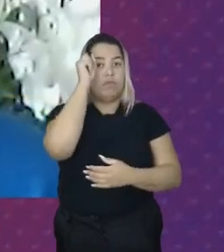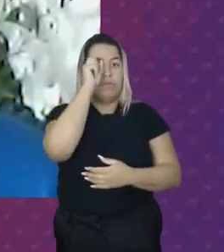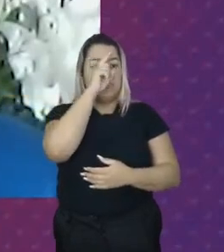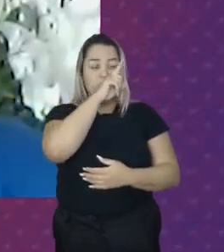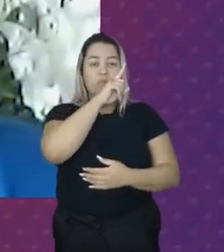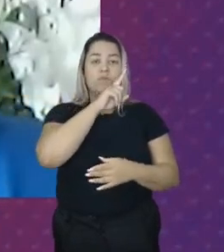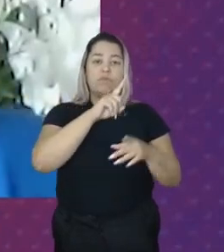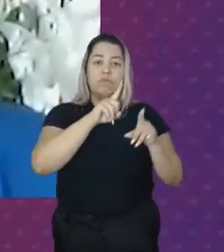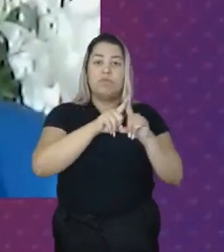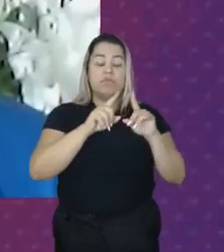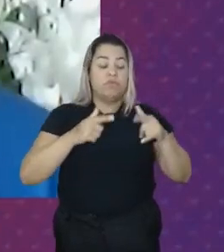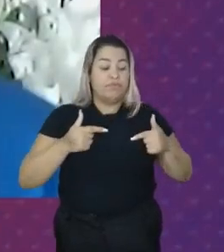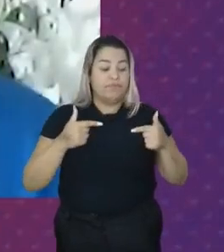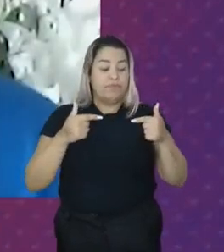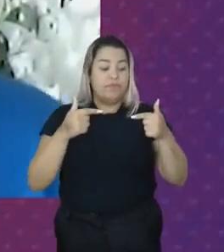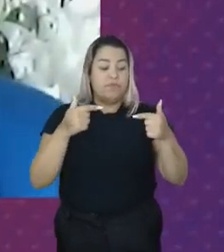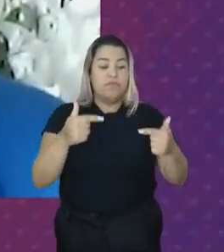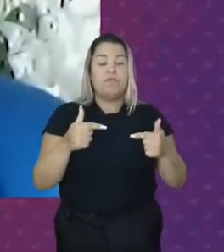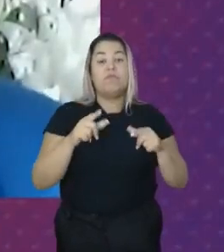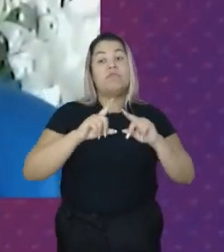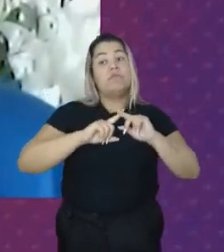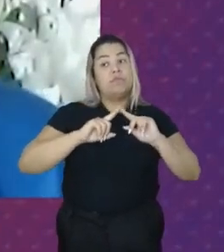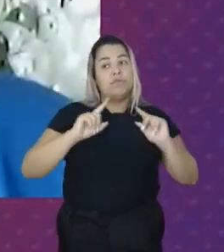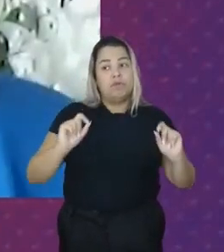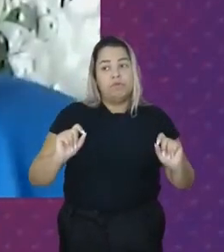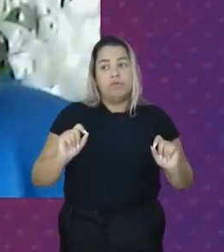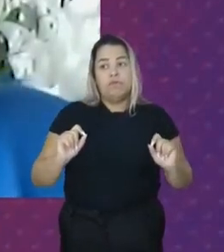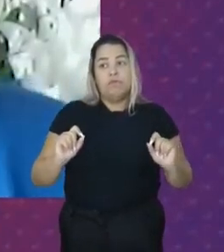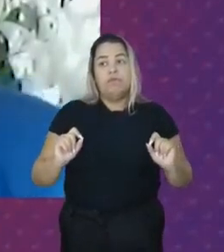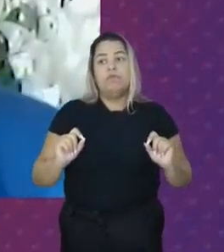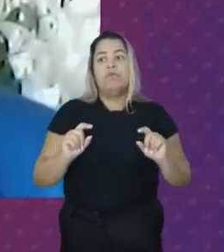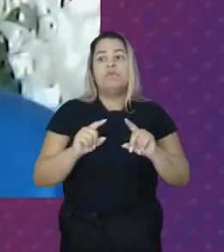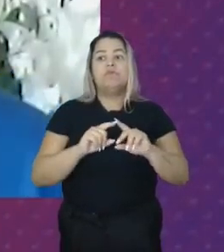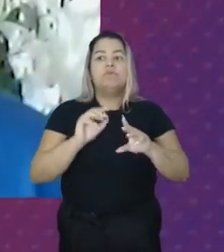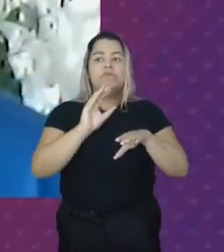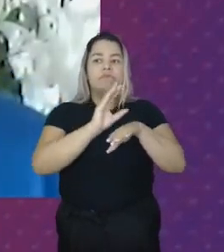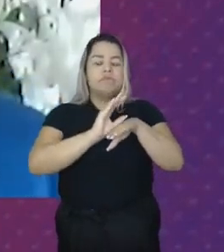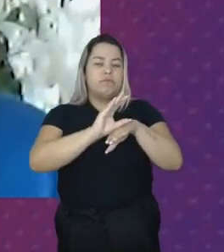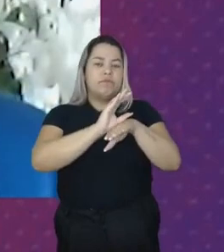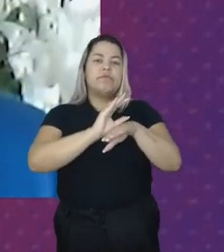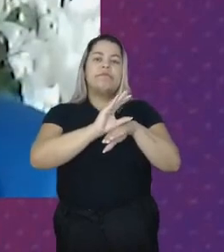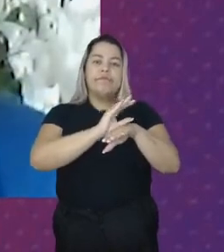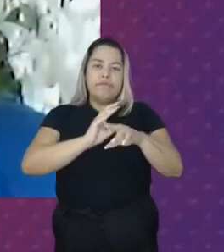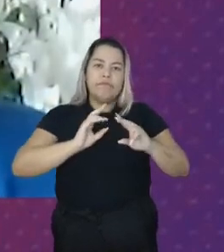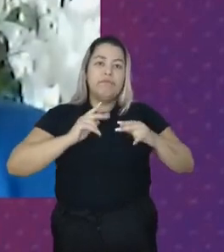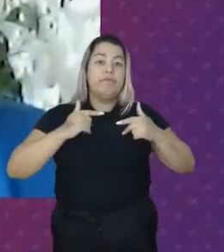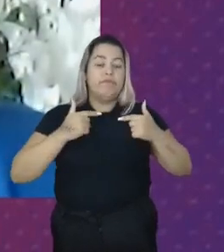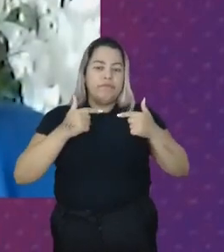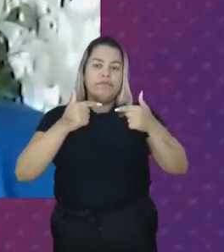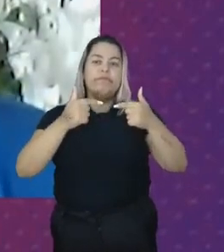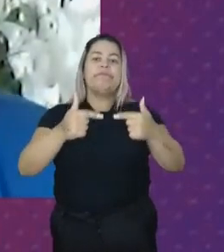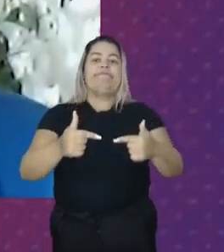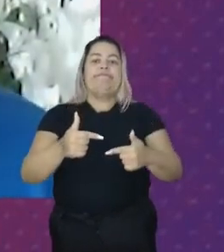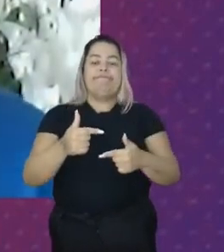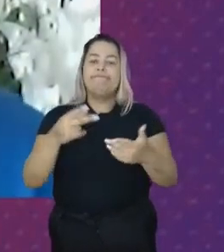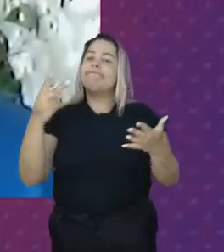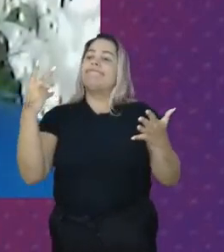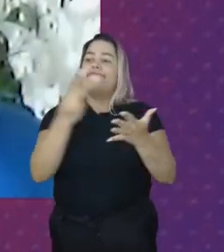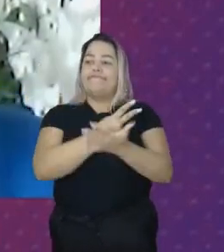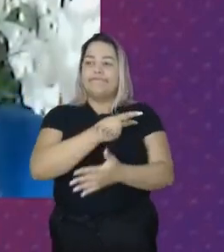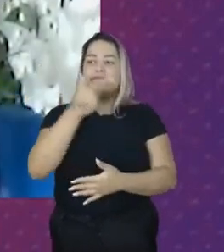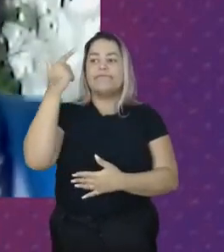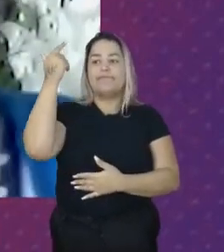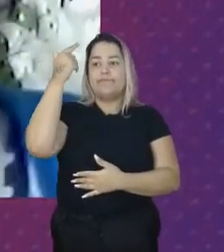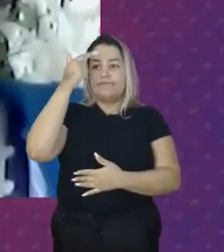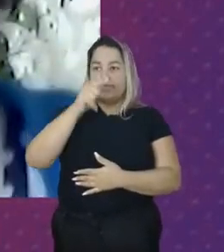Difícil na sua luta, mas desde a Constituinte pelejando, e vieram e